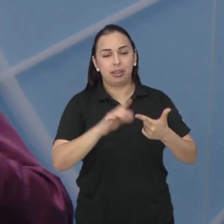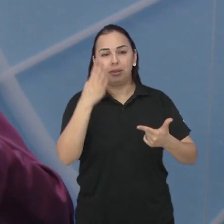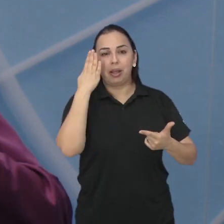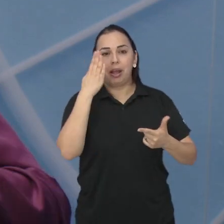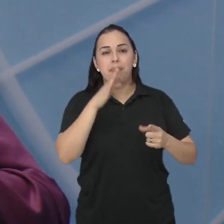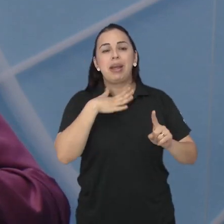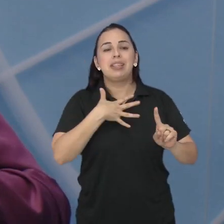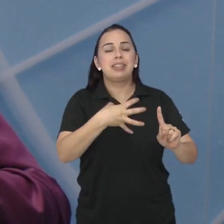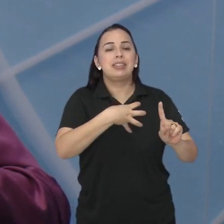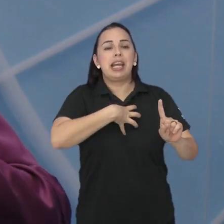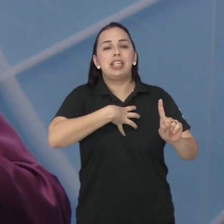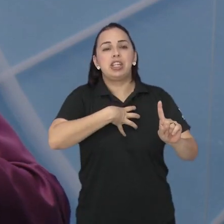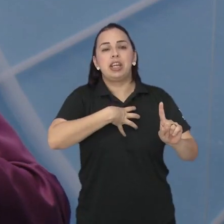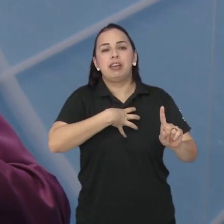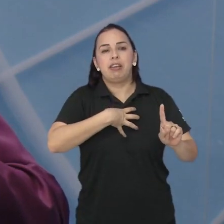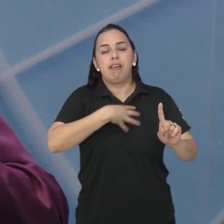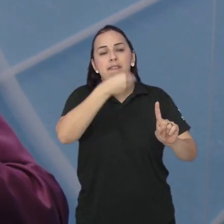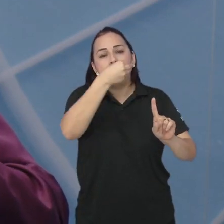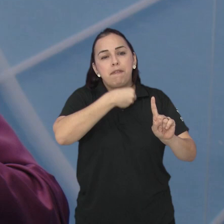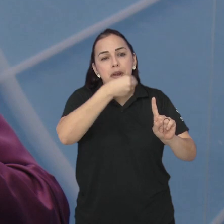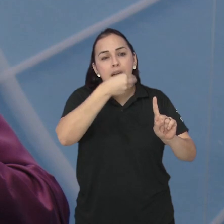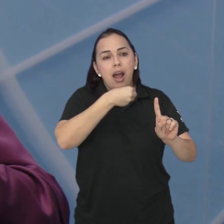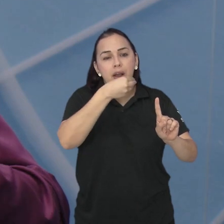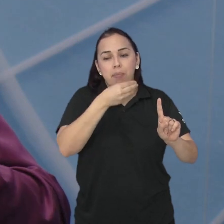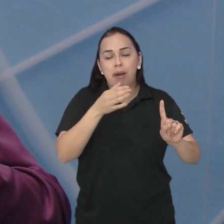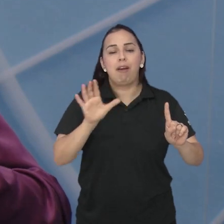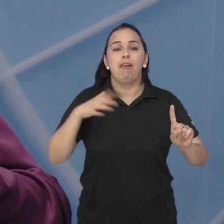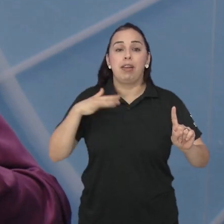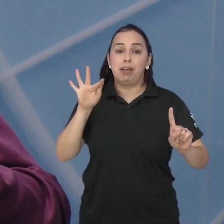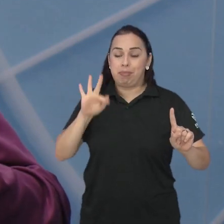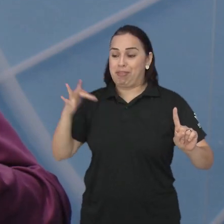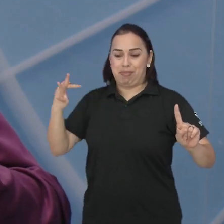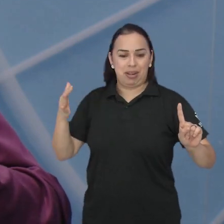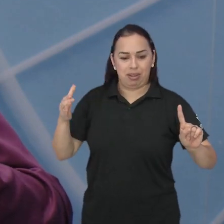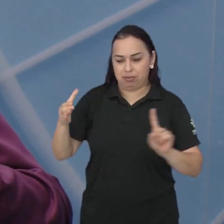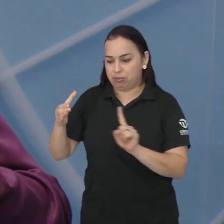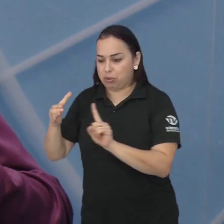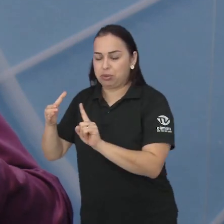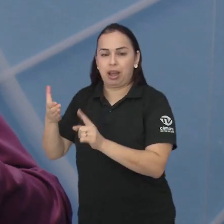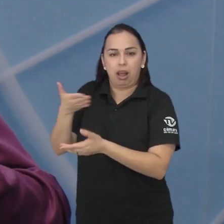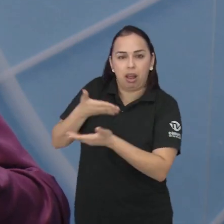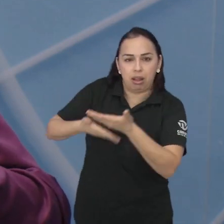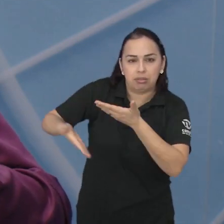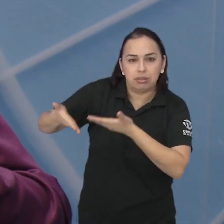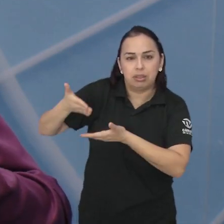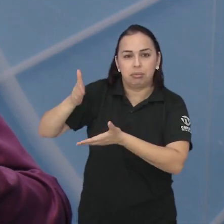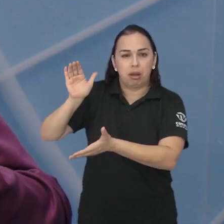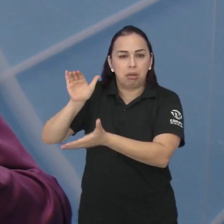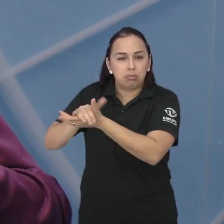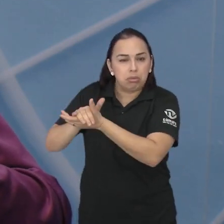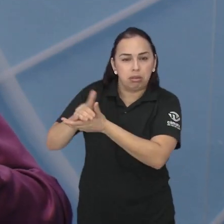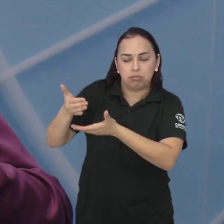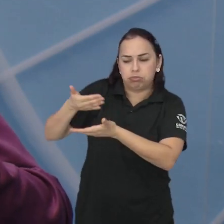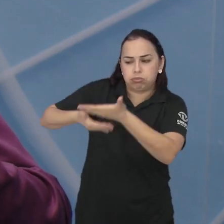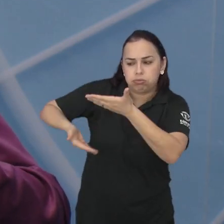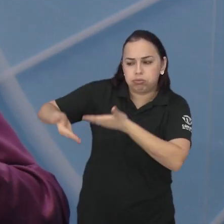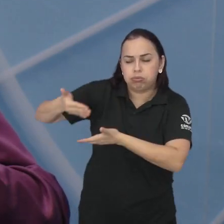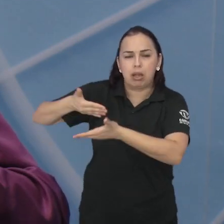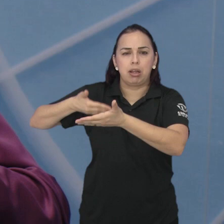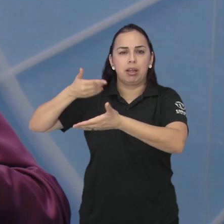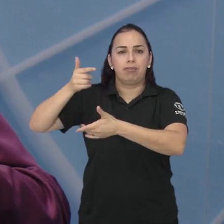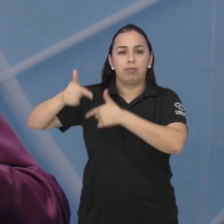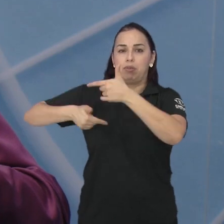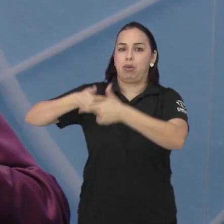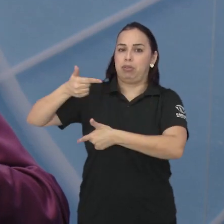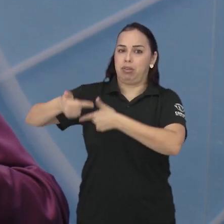muito fragilizado. Para ele reestruturar todos esses vínculos, né, com família, filhos, esposa, trabalho, e